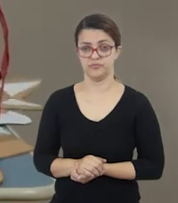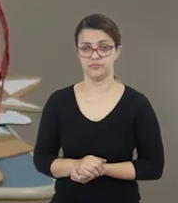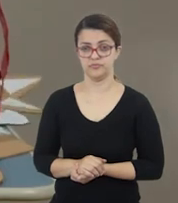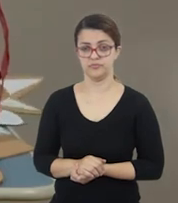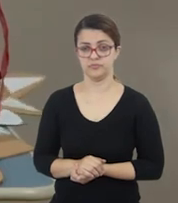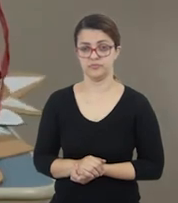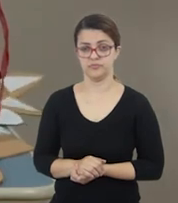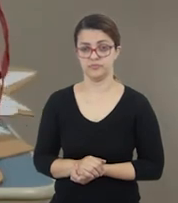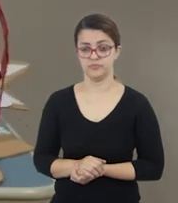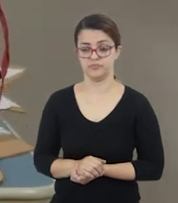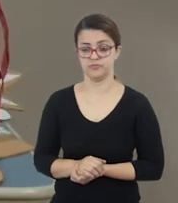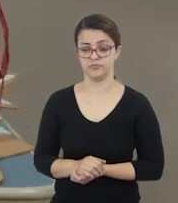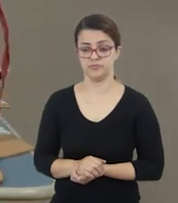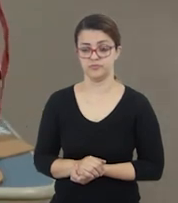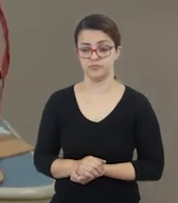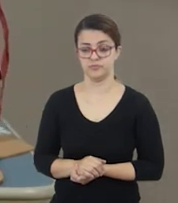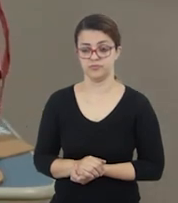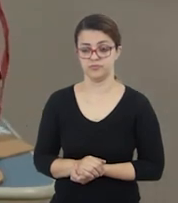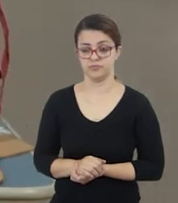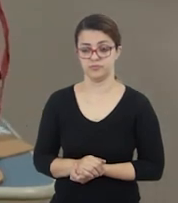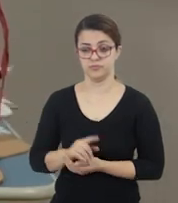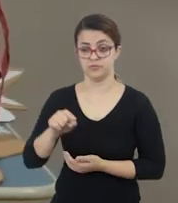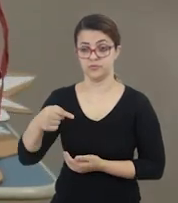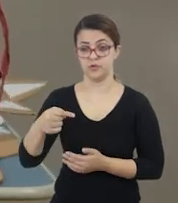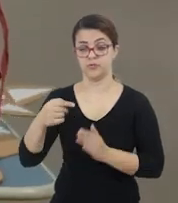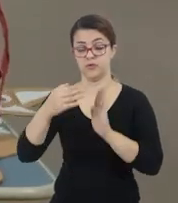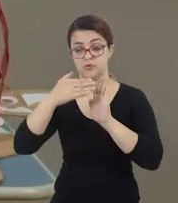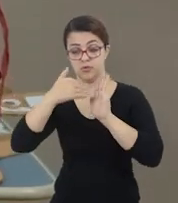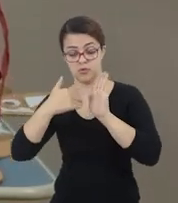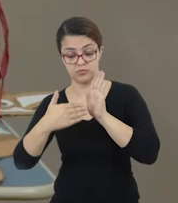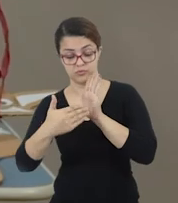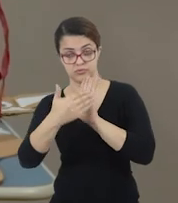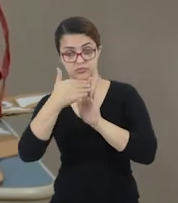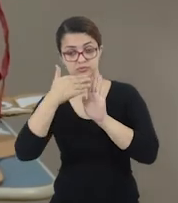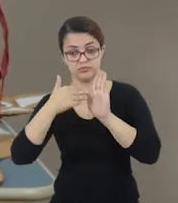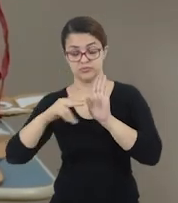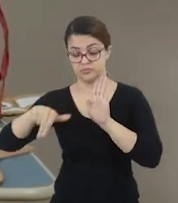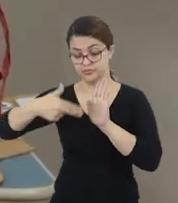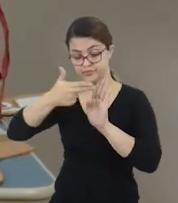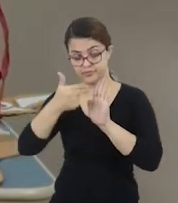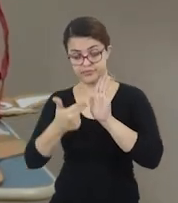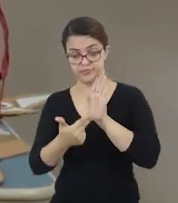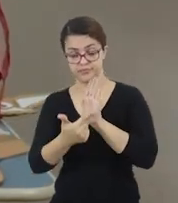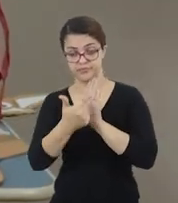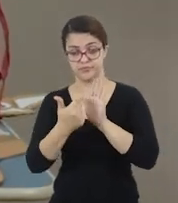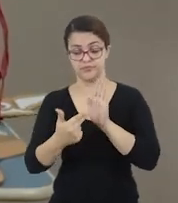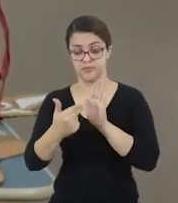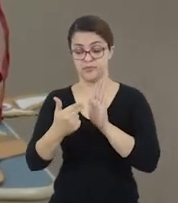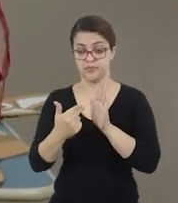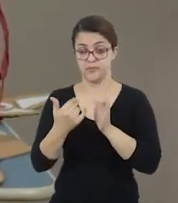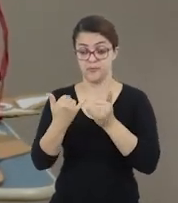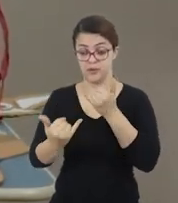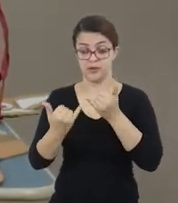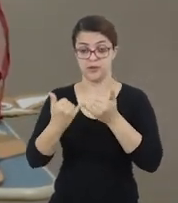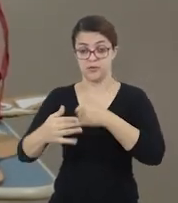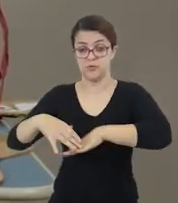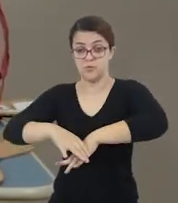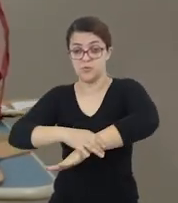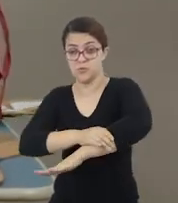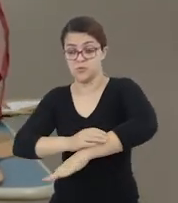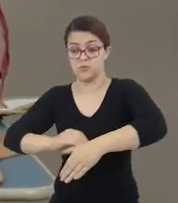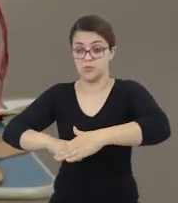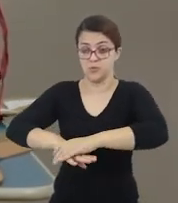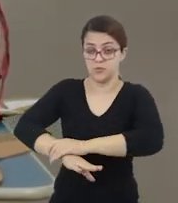Aqui. E só pintar a patinha dele de preto depois, como se fosse a botinha que nós falamos, né?